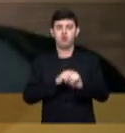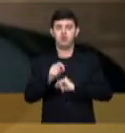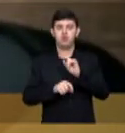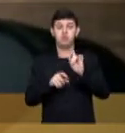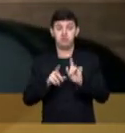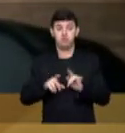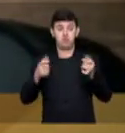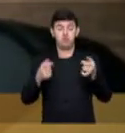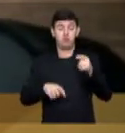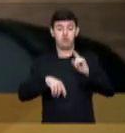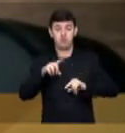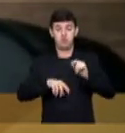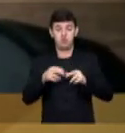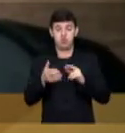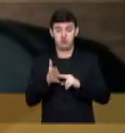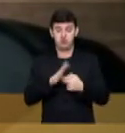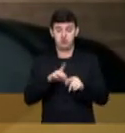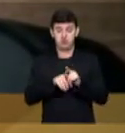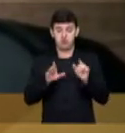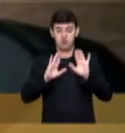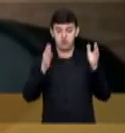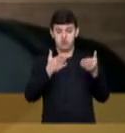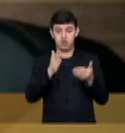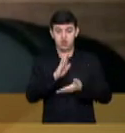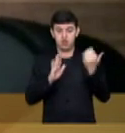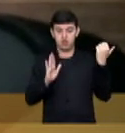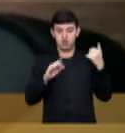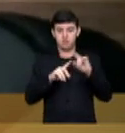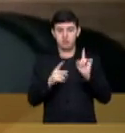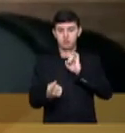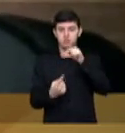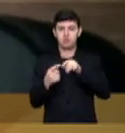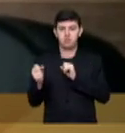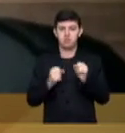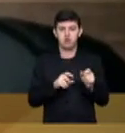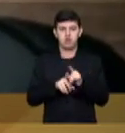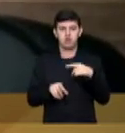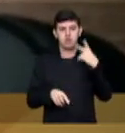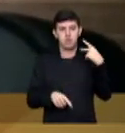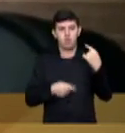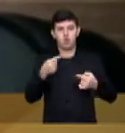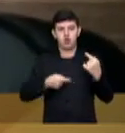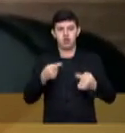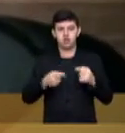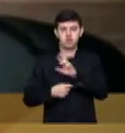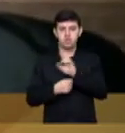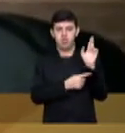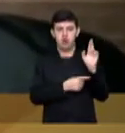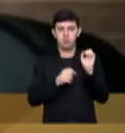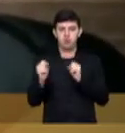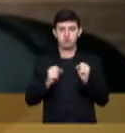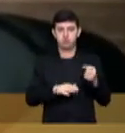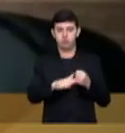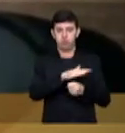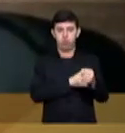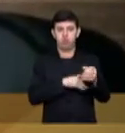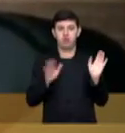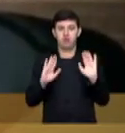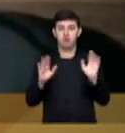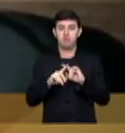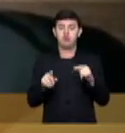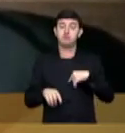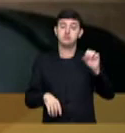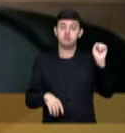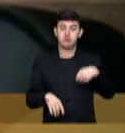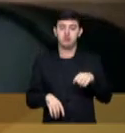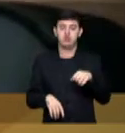descentralização, não simplesmente para distribuir poder político, mas sim, e muito mais importante,